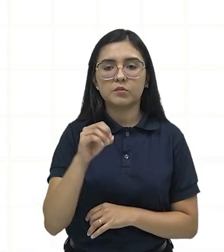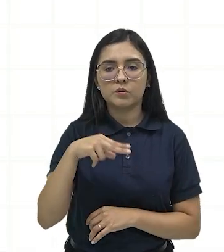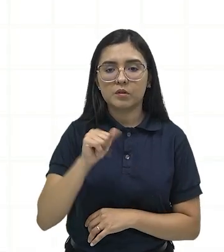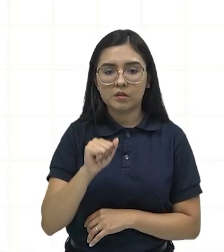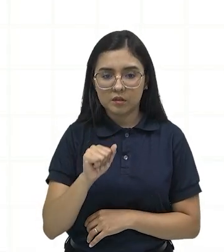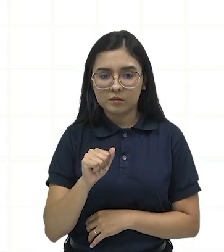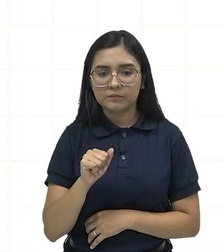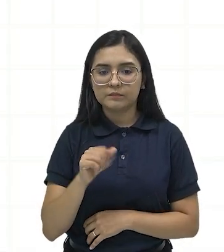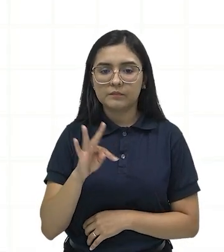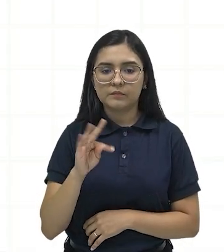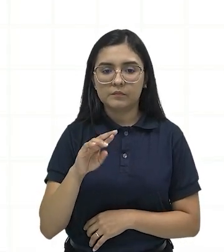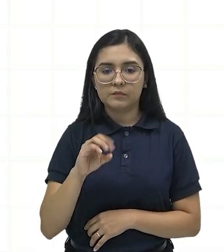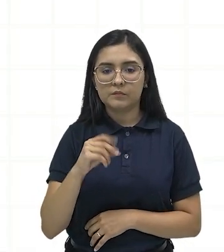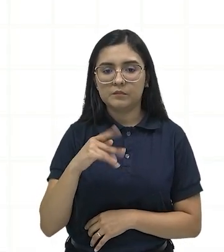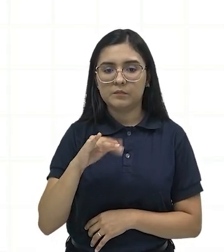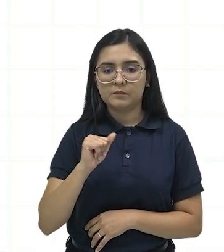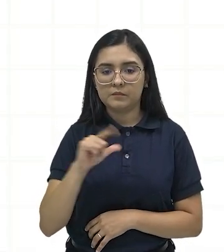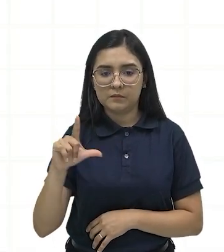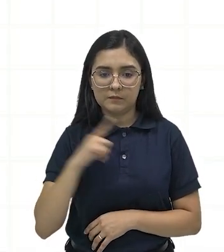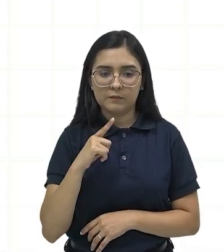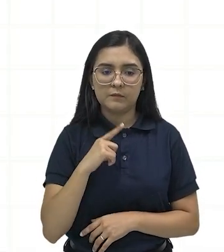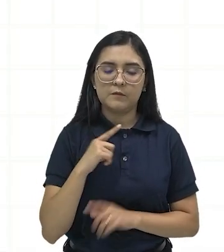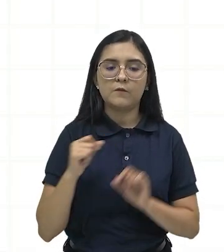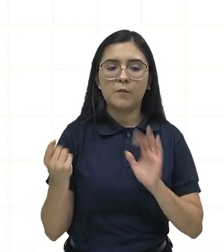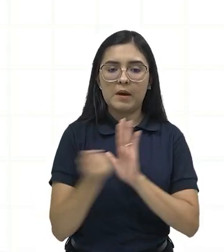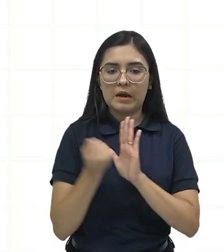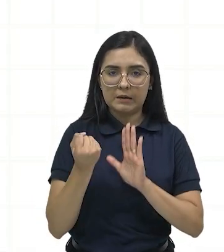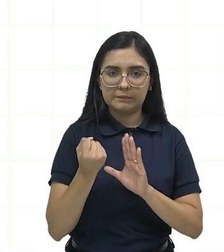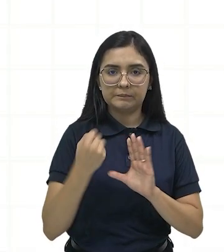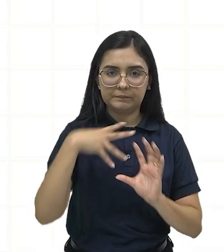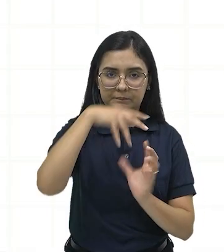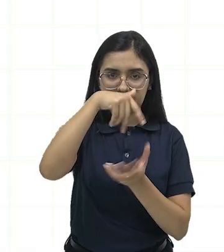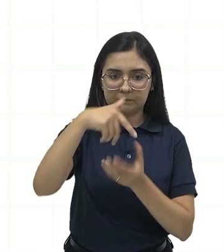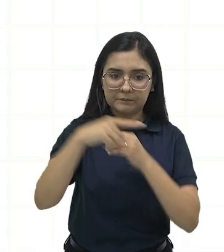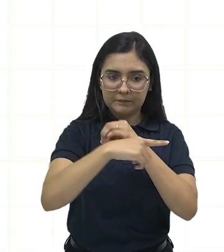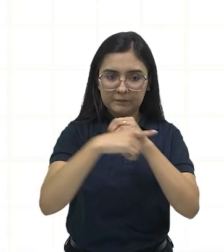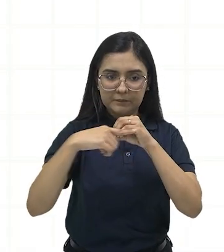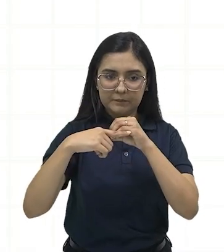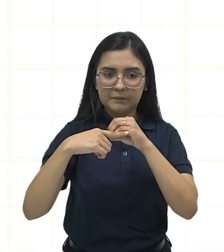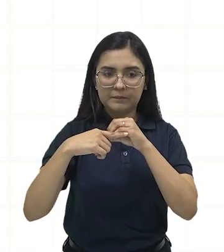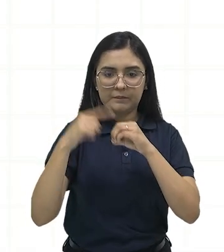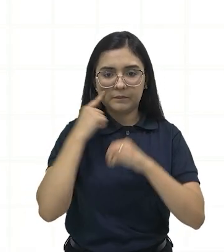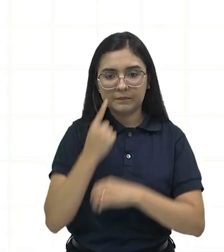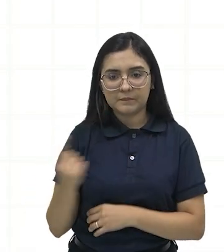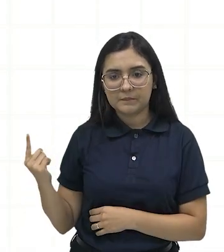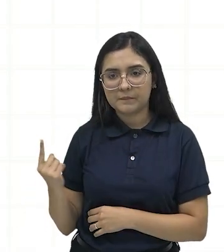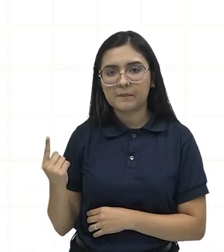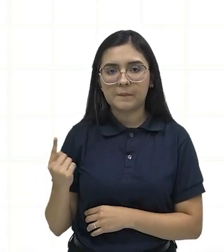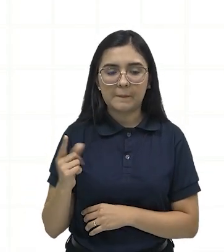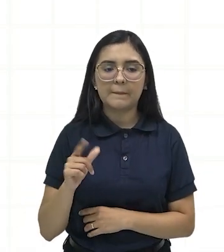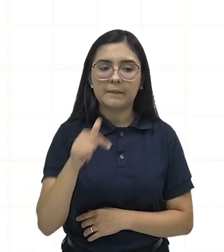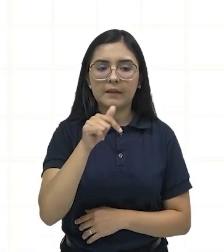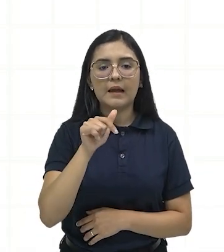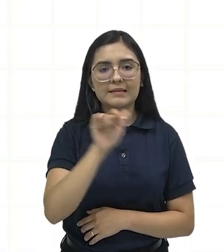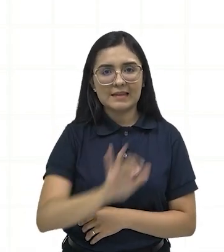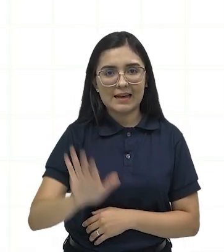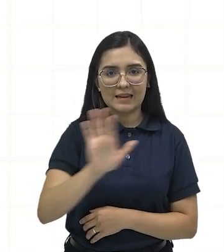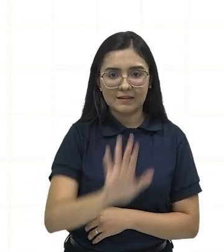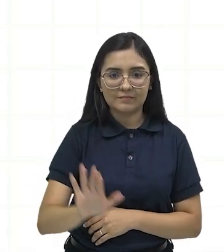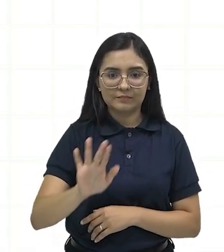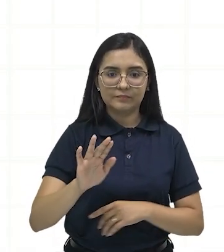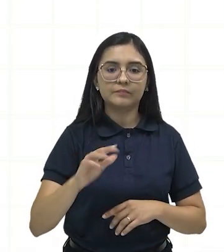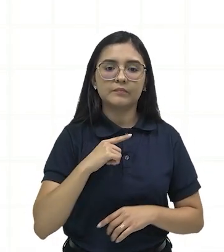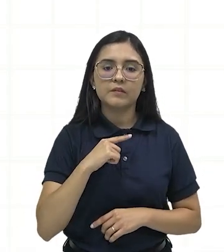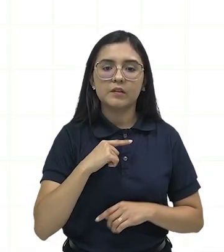a seta no lugar bem certinho mesmo. A zona tropical compreende essa área aqui,